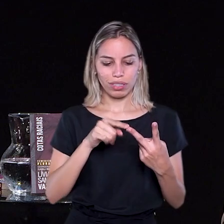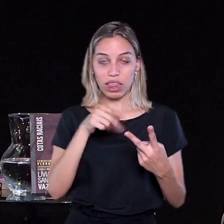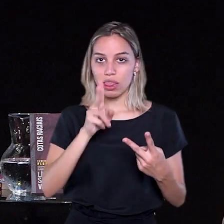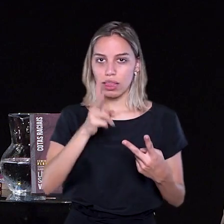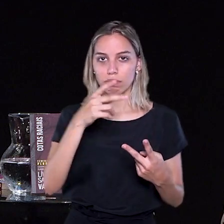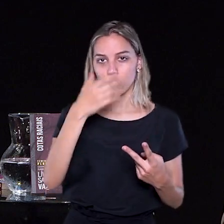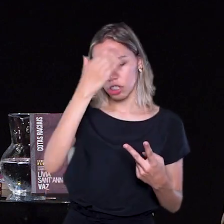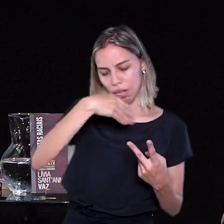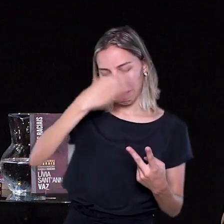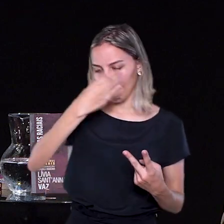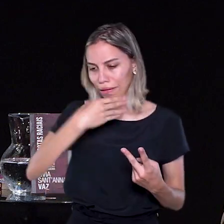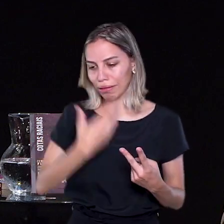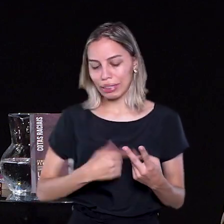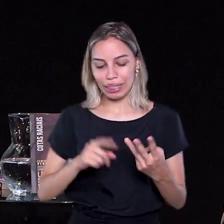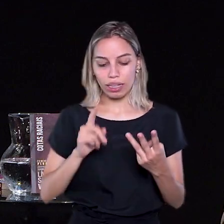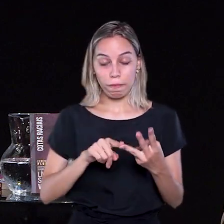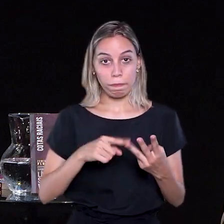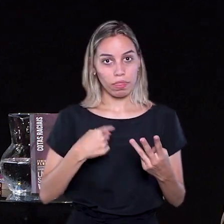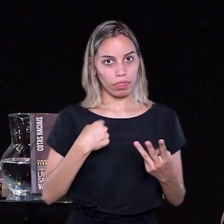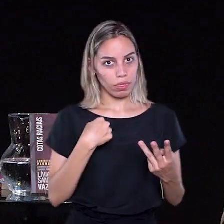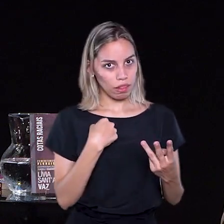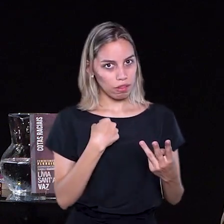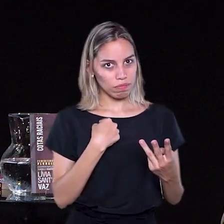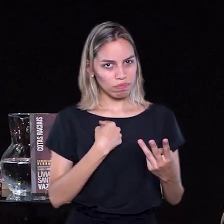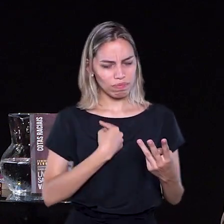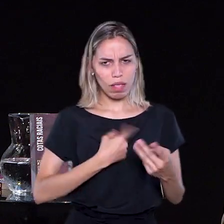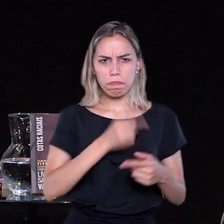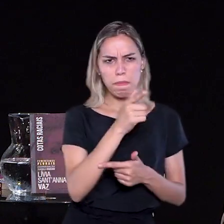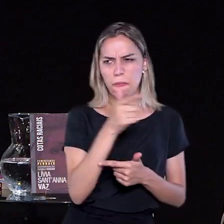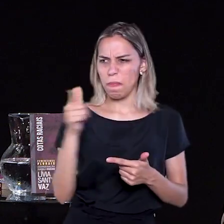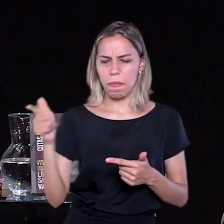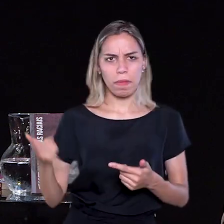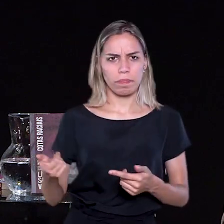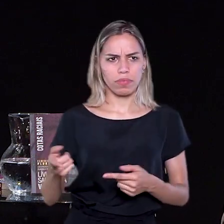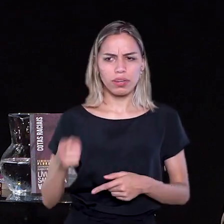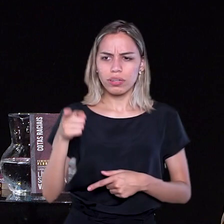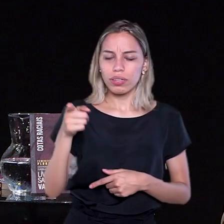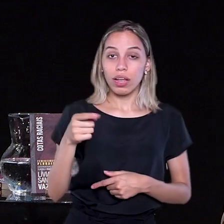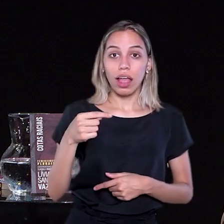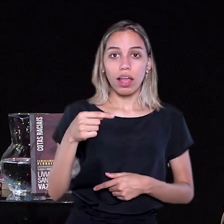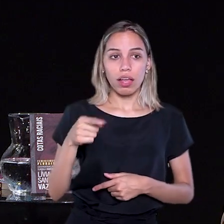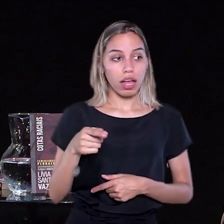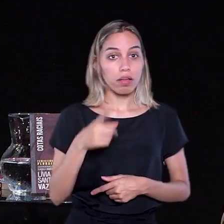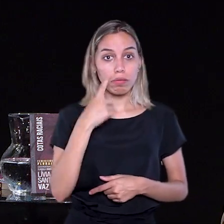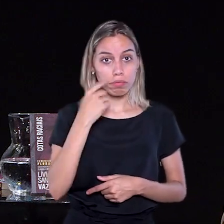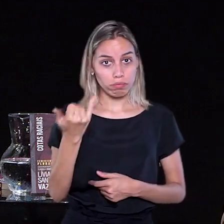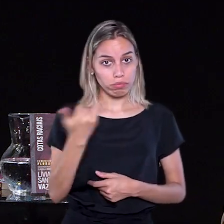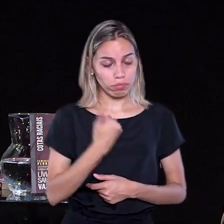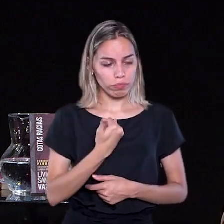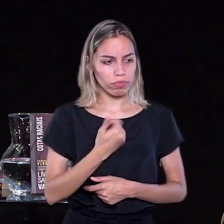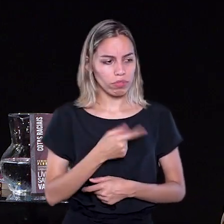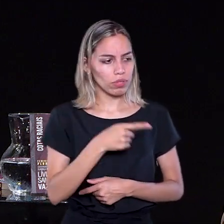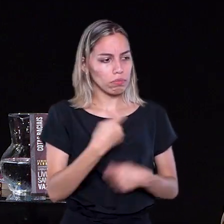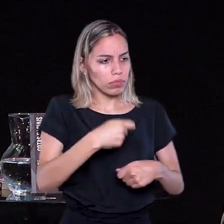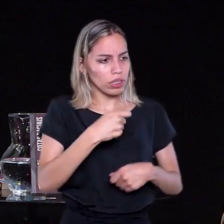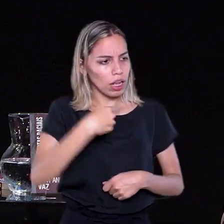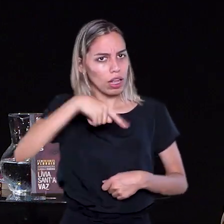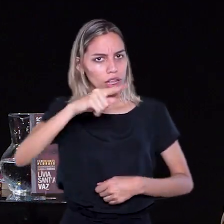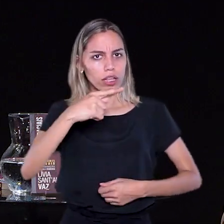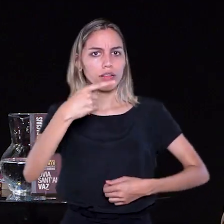sempre chorava. E quando chegava na minha vez, Afonso, era dedinho em riste. E ele disse: então, você tem que ir para a área jurídica. E assim eu fiz, né? Assim eu